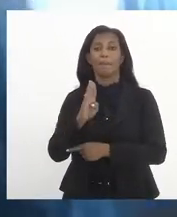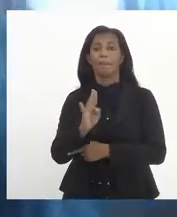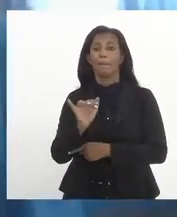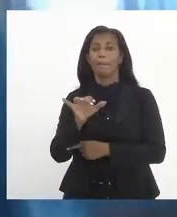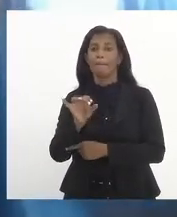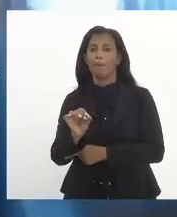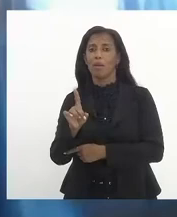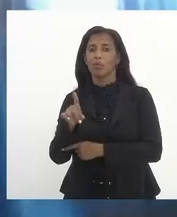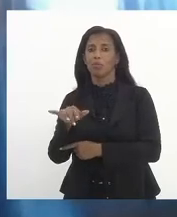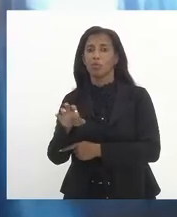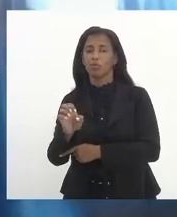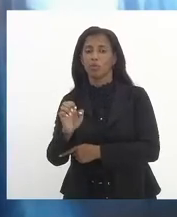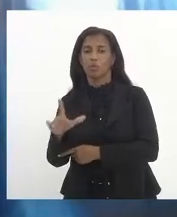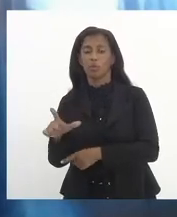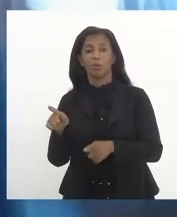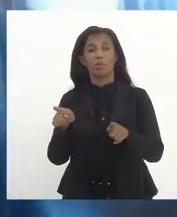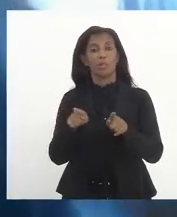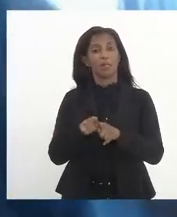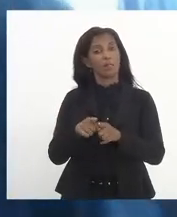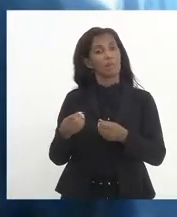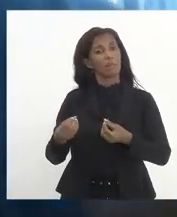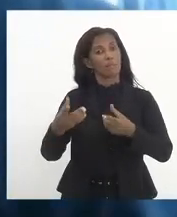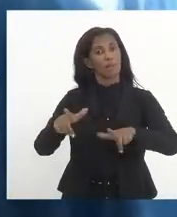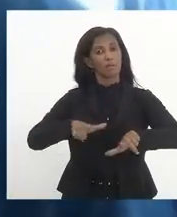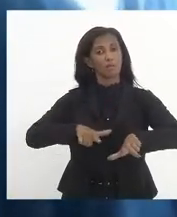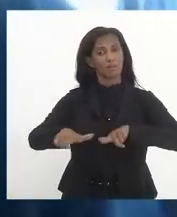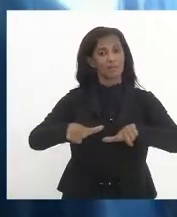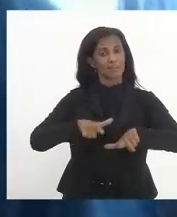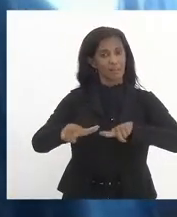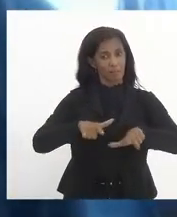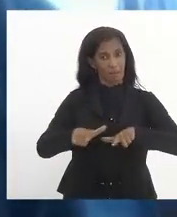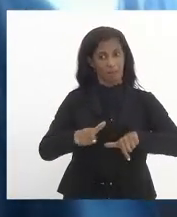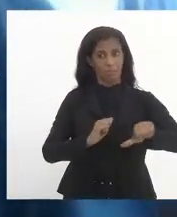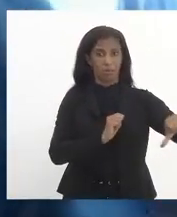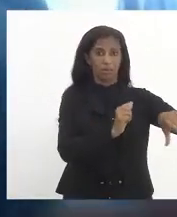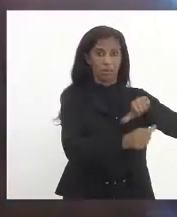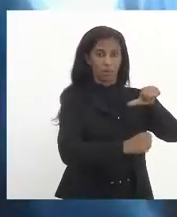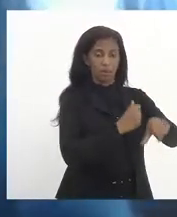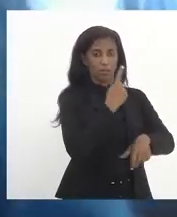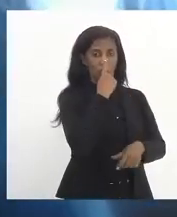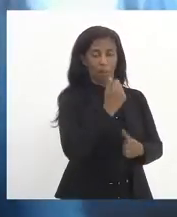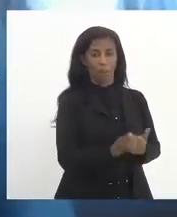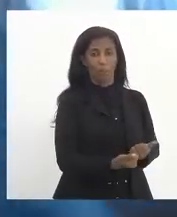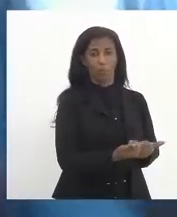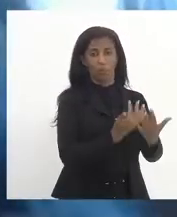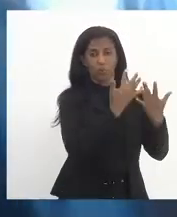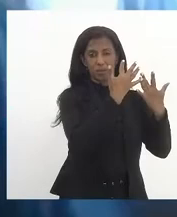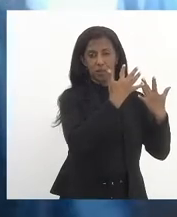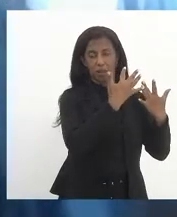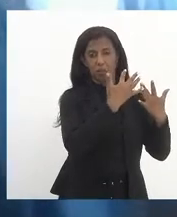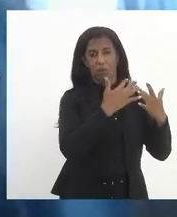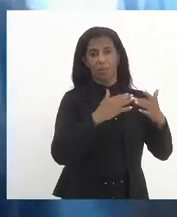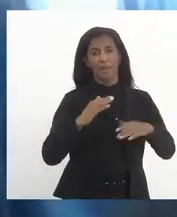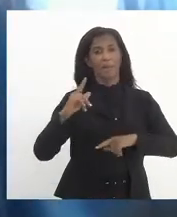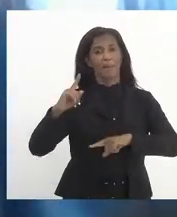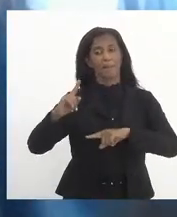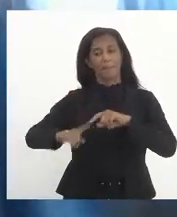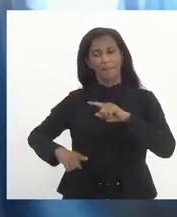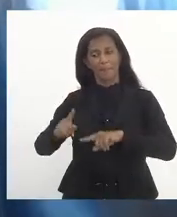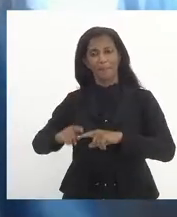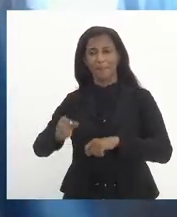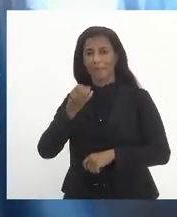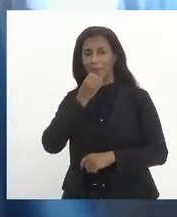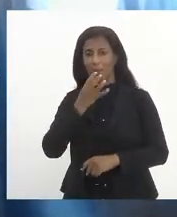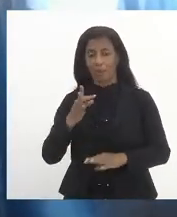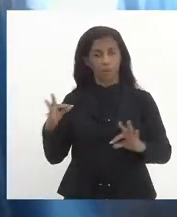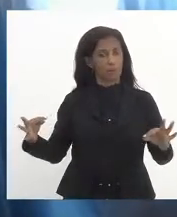renda nas cooperativas de catadores. Quer dizer, converter poluição em emprego e renda em matéria-prima é tudo de bom. Então,